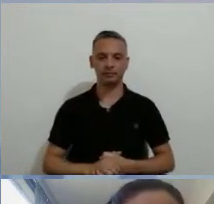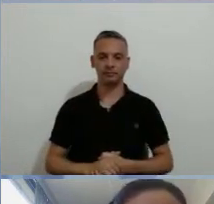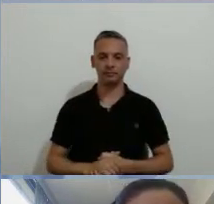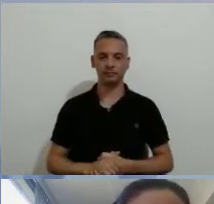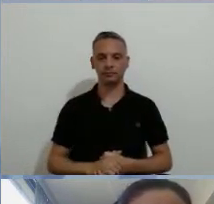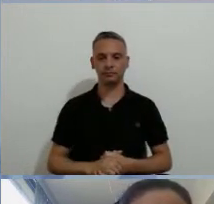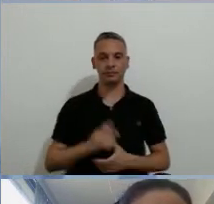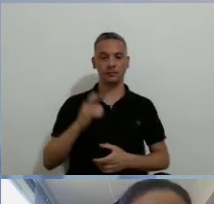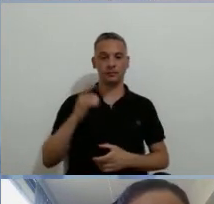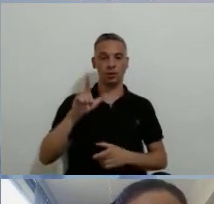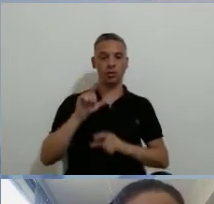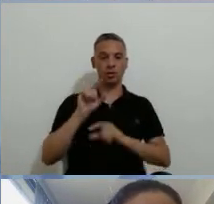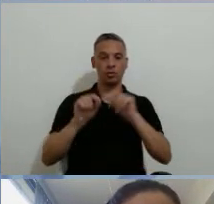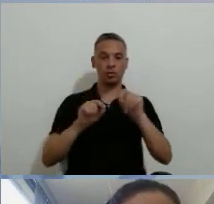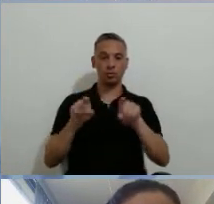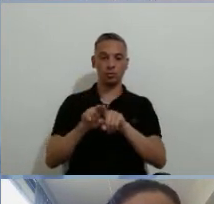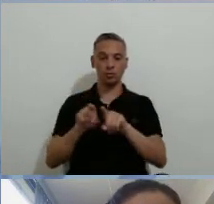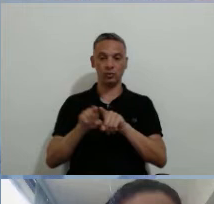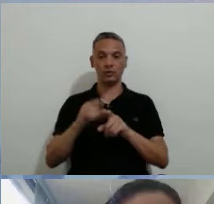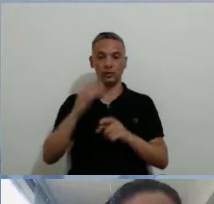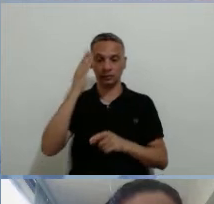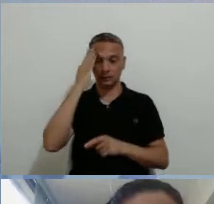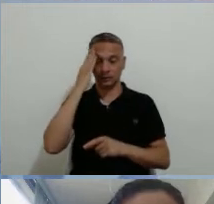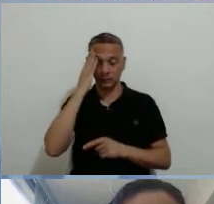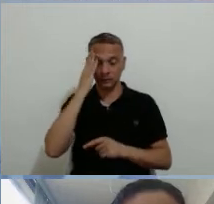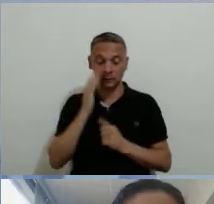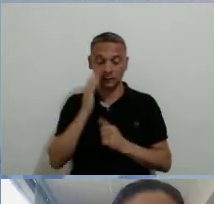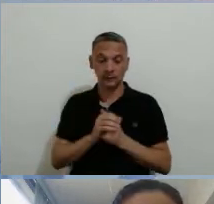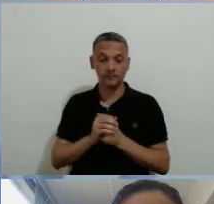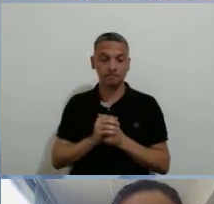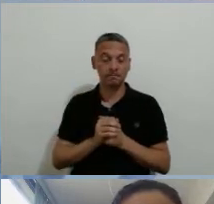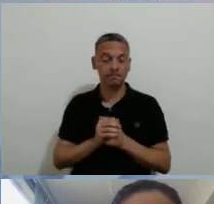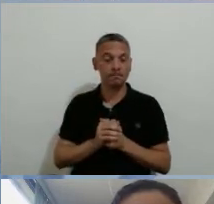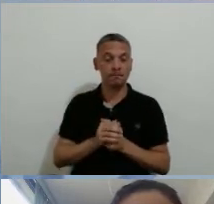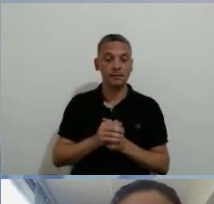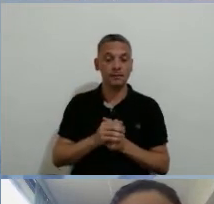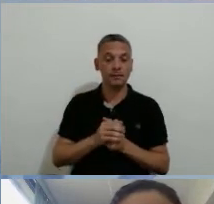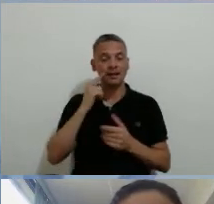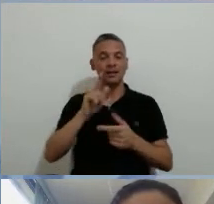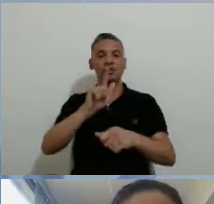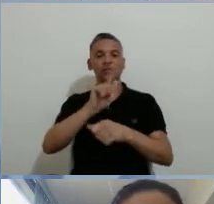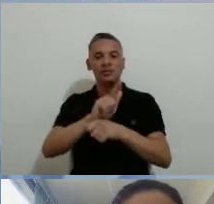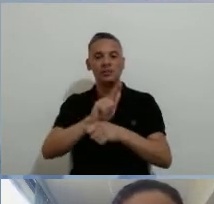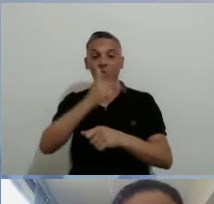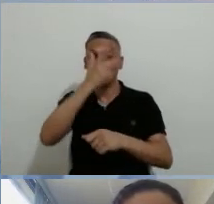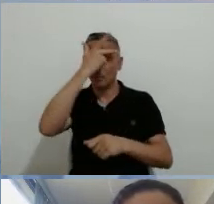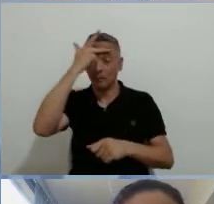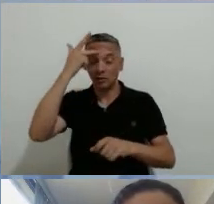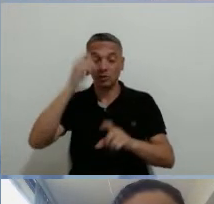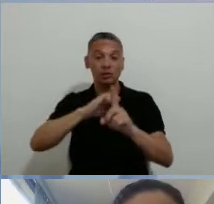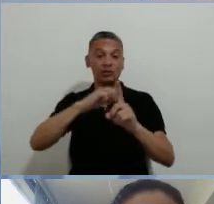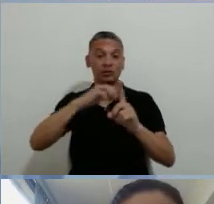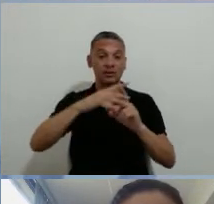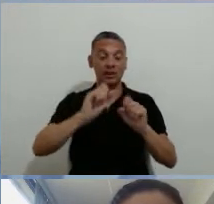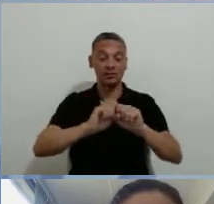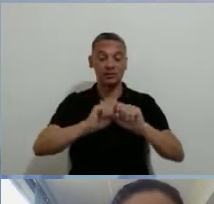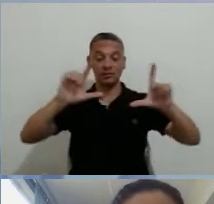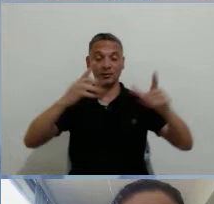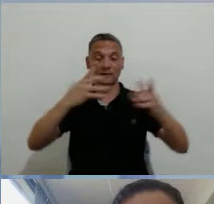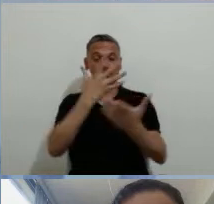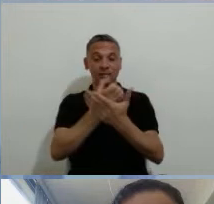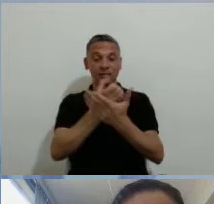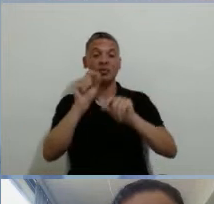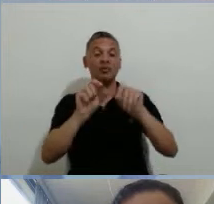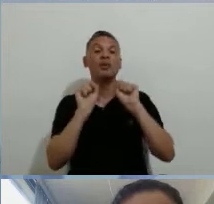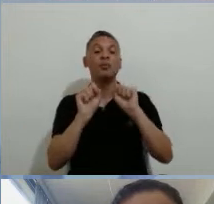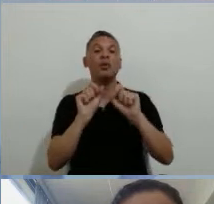Outra funcionalidade disponível às gestoras, gestores e demais atores da sociedade civil envolvidos na produção de